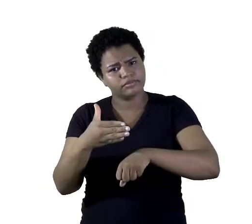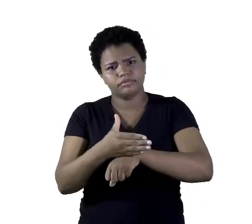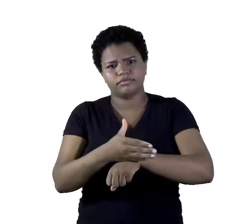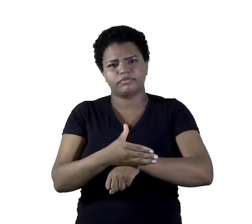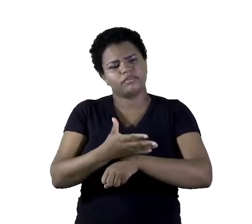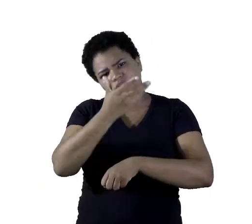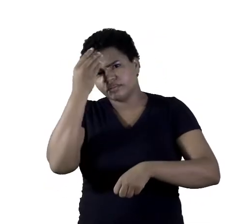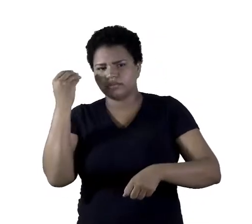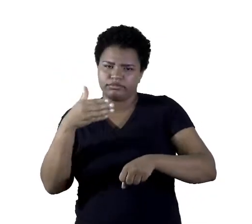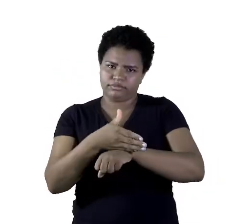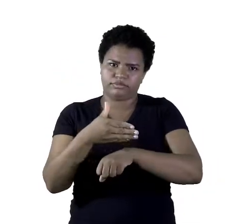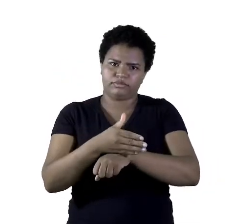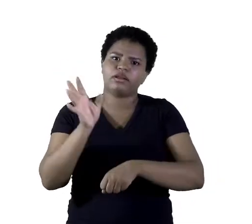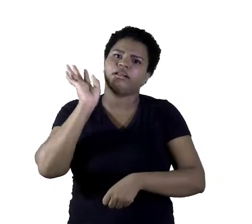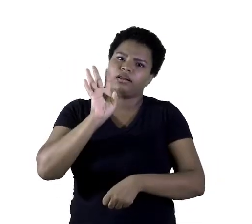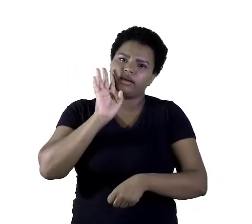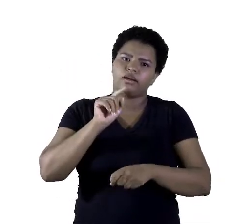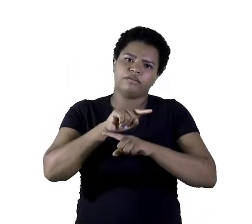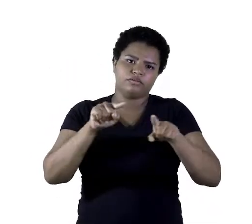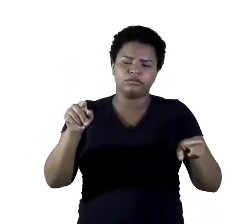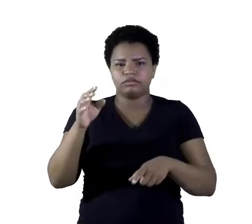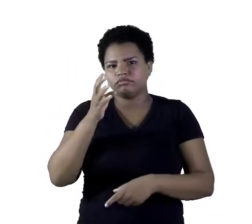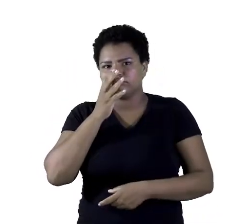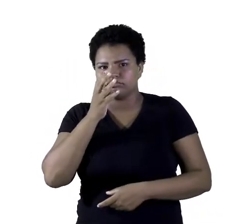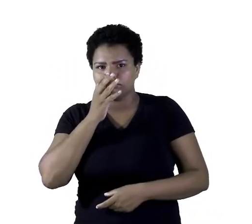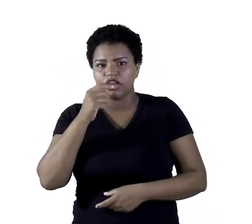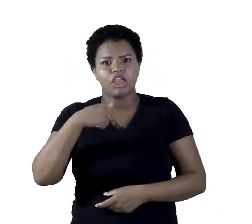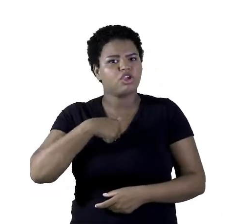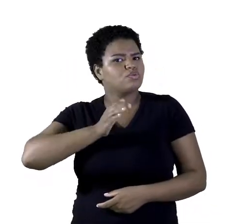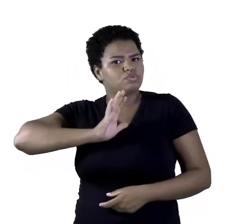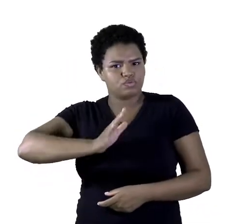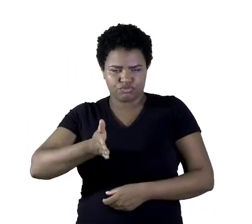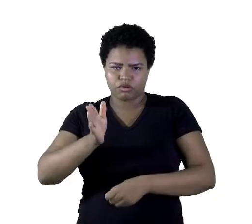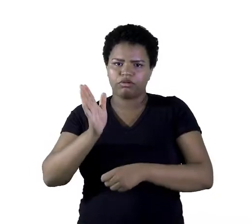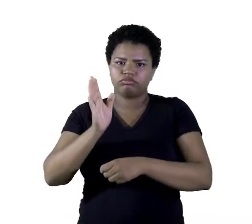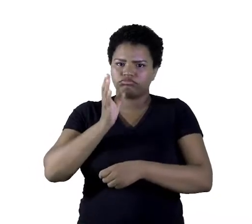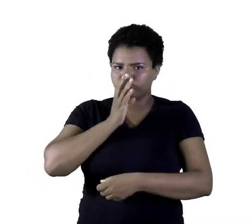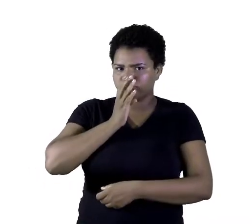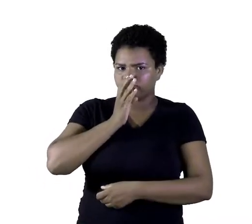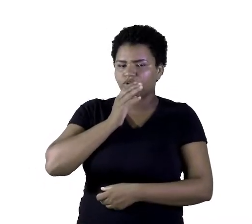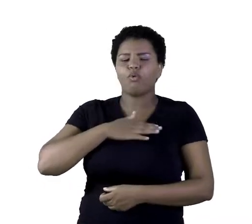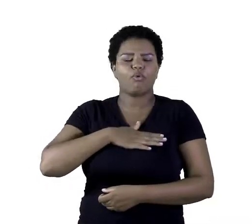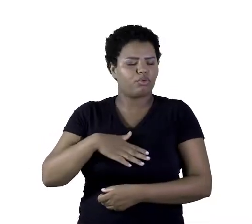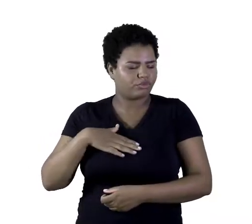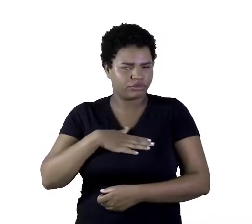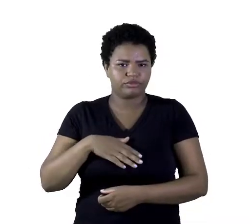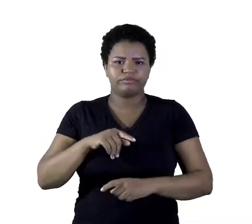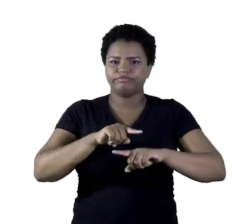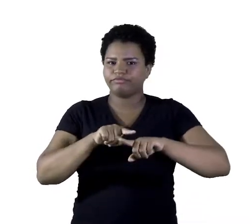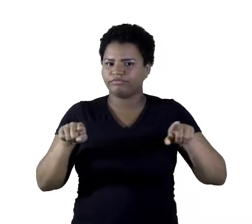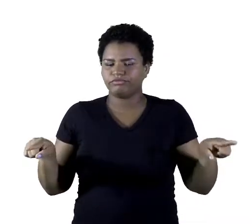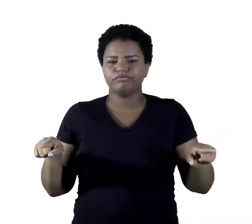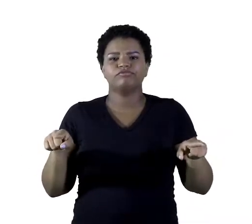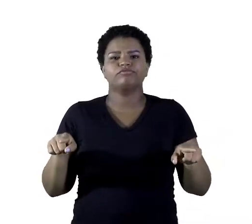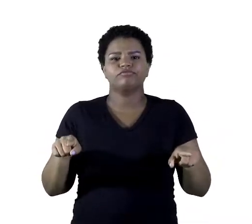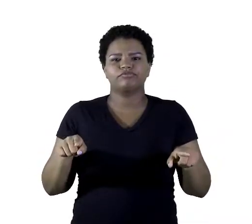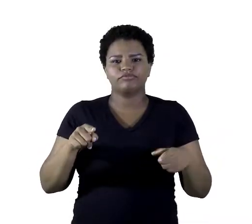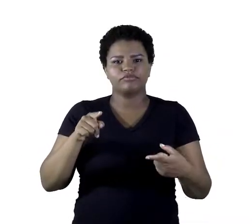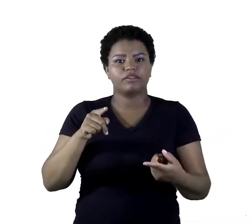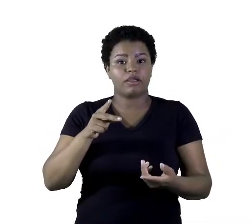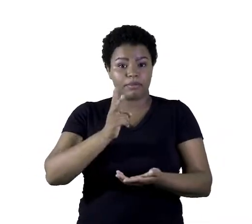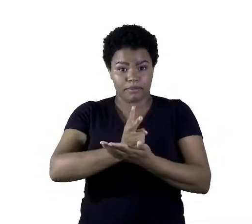endereço que vocês vão acessar depois do vídeo, justamente do trecho